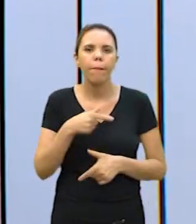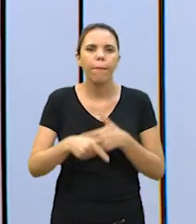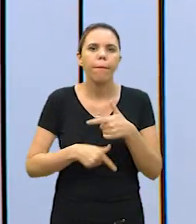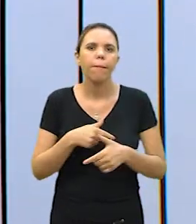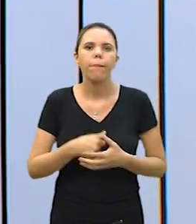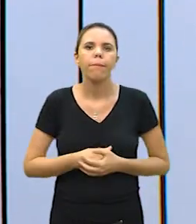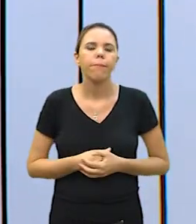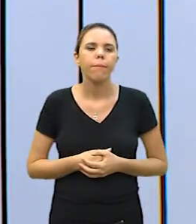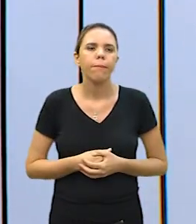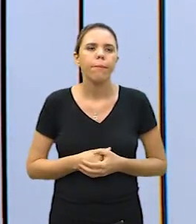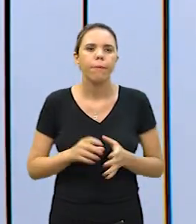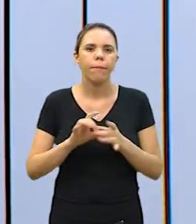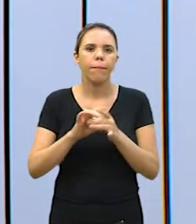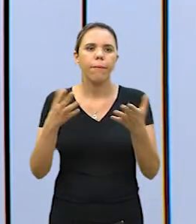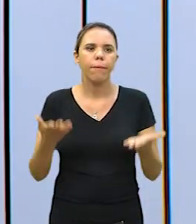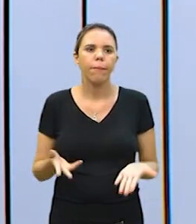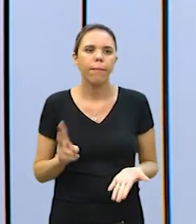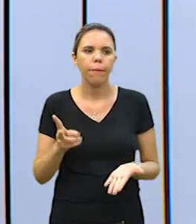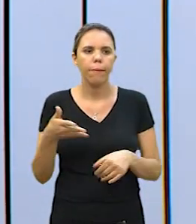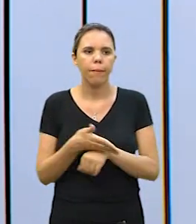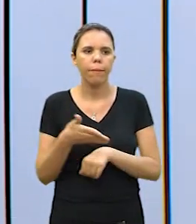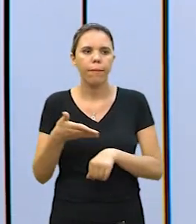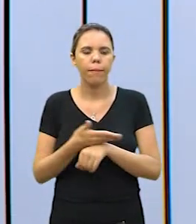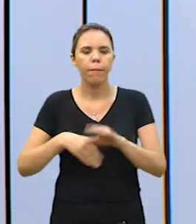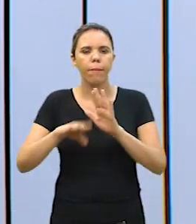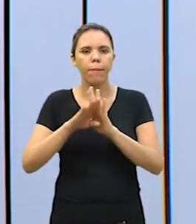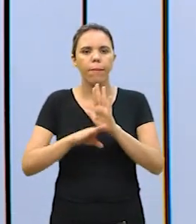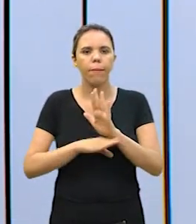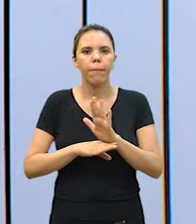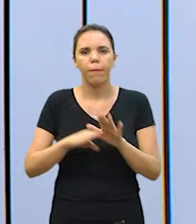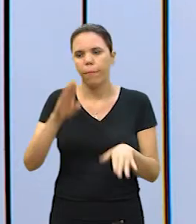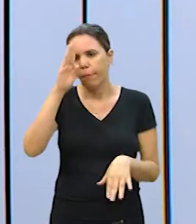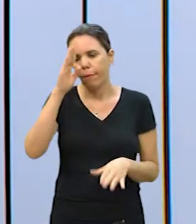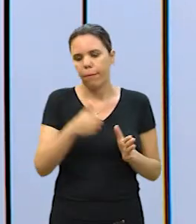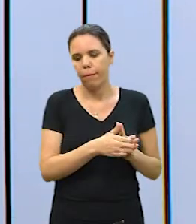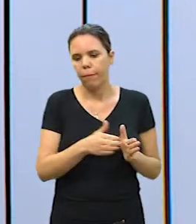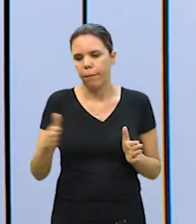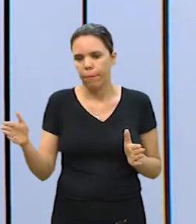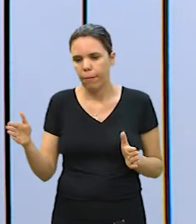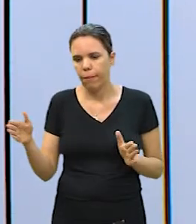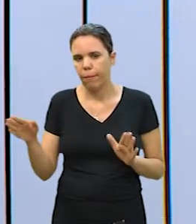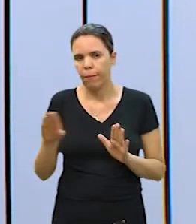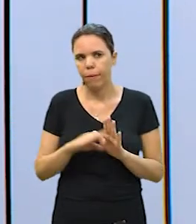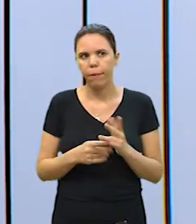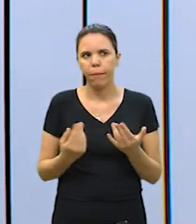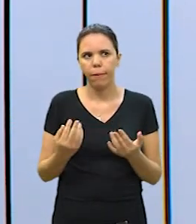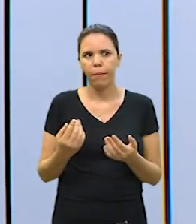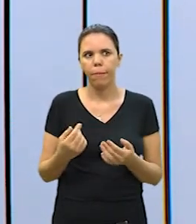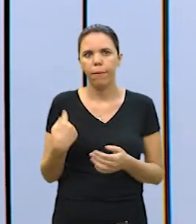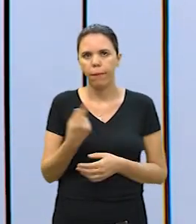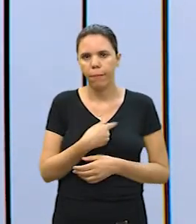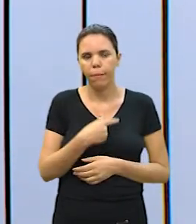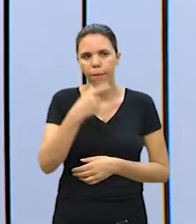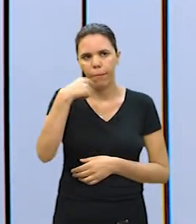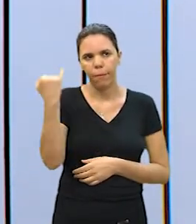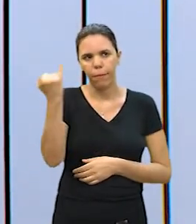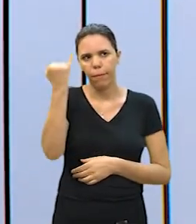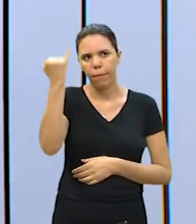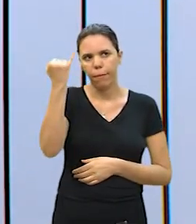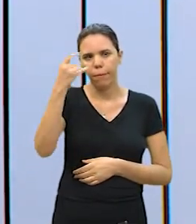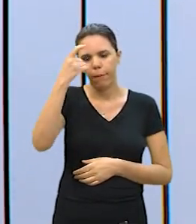nosso mandato, a nossa disponibilidade sempre participar aqui do programa, principalmente nesses programas que é caro para